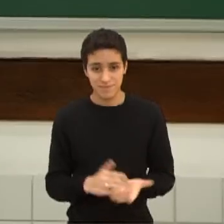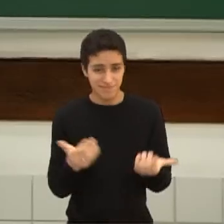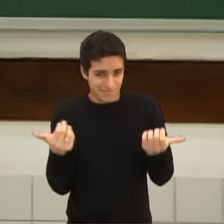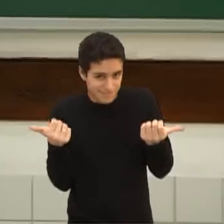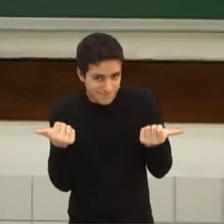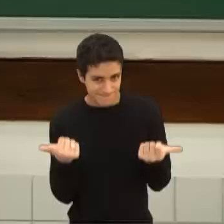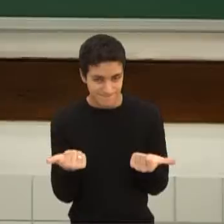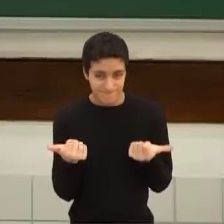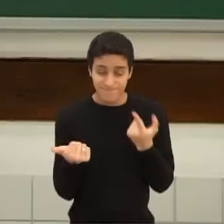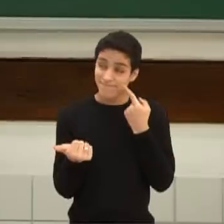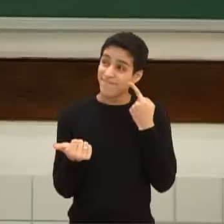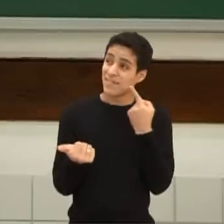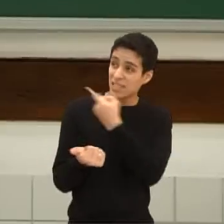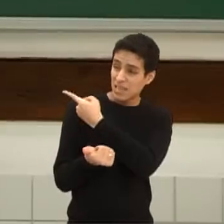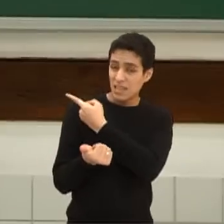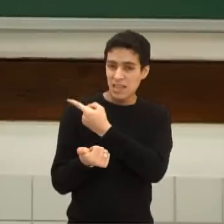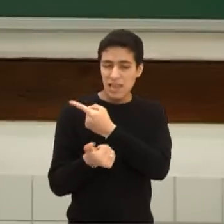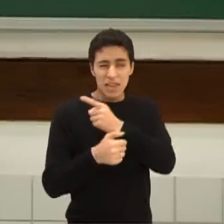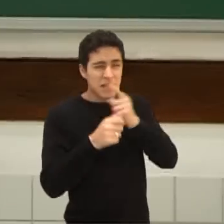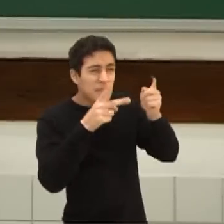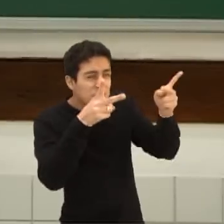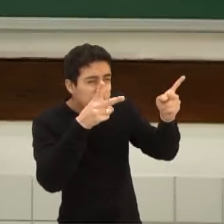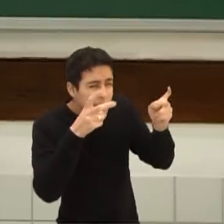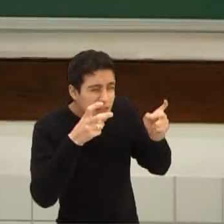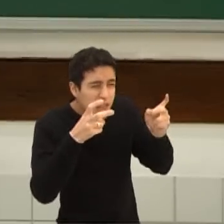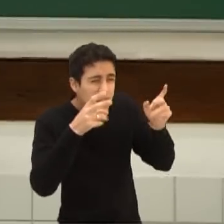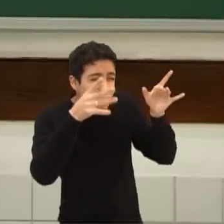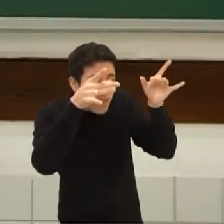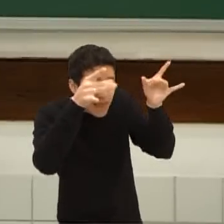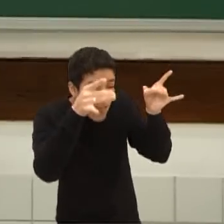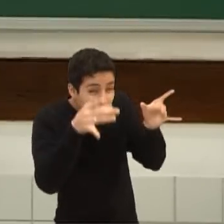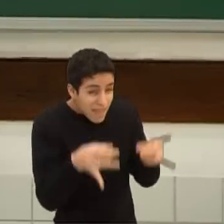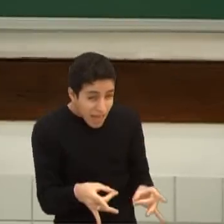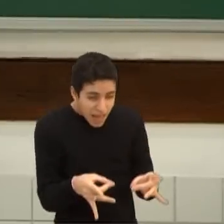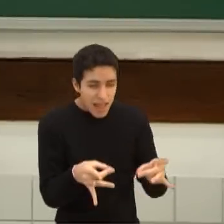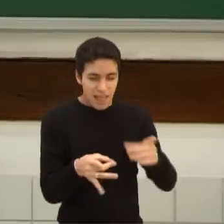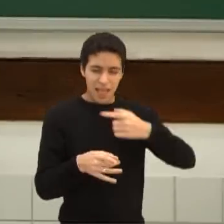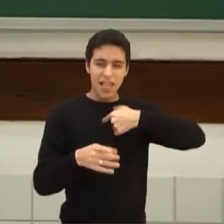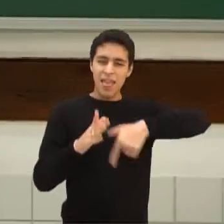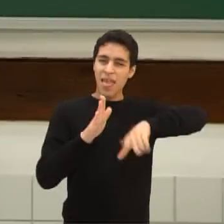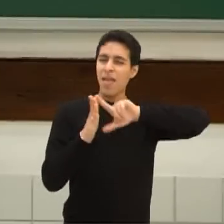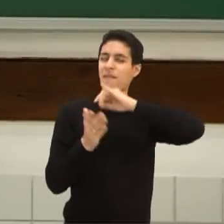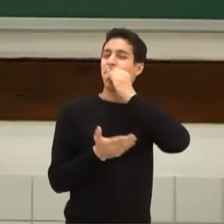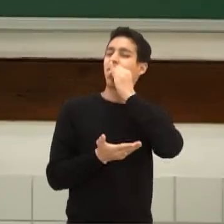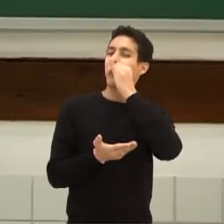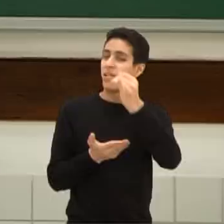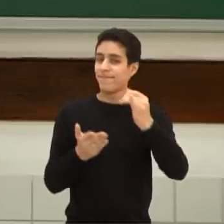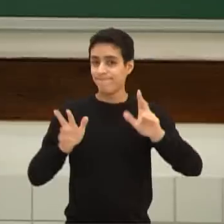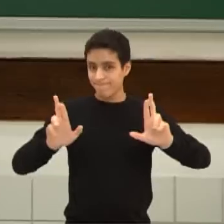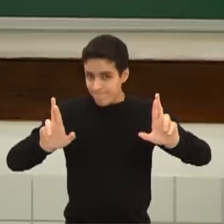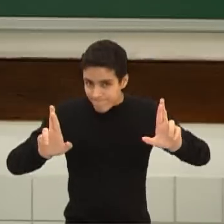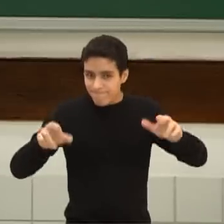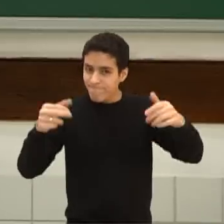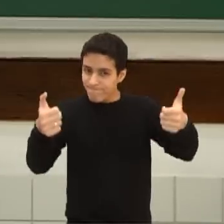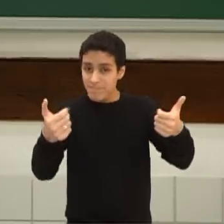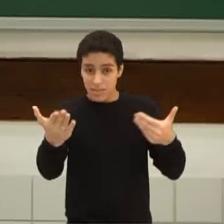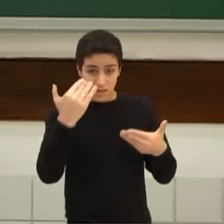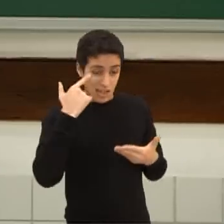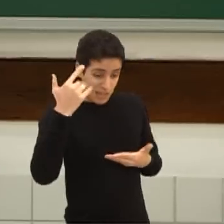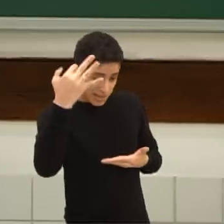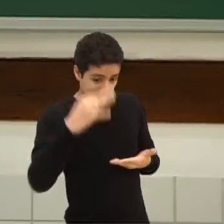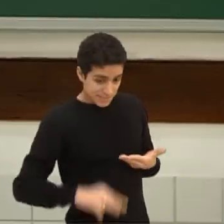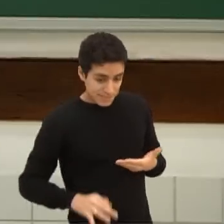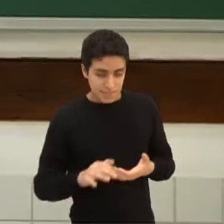Olha lá então, perceberam o detalhe que a prof falou? Espero que sim, hein? Vamos corrigir